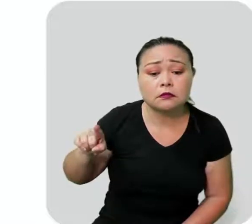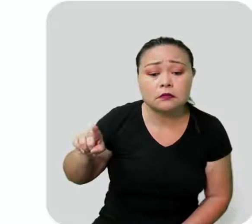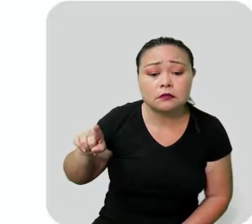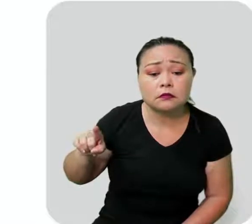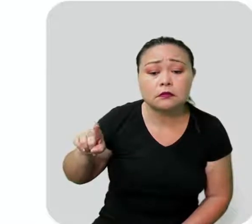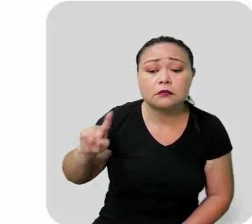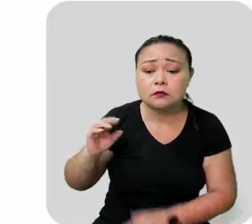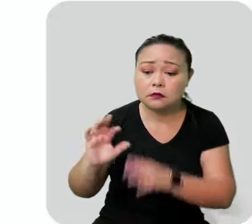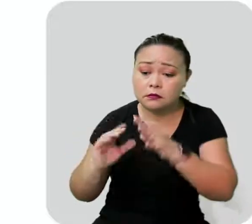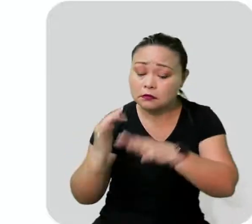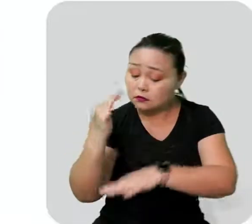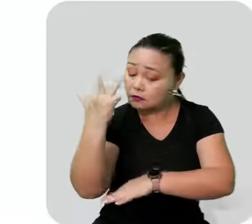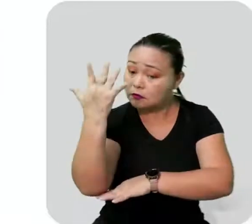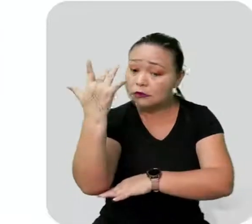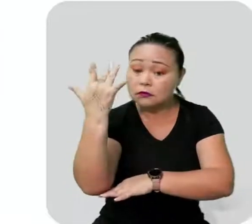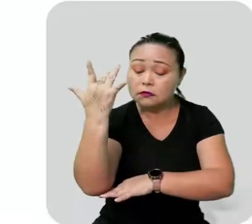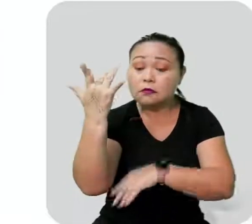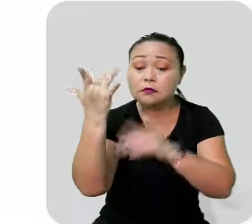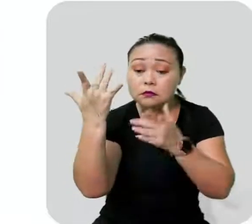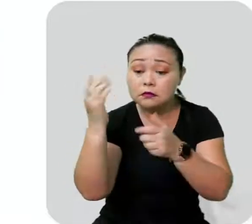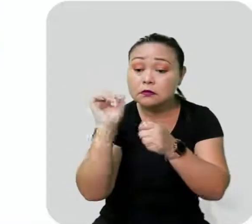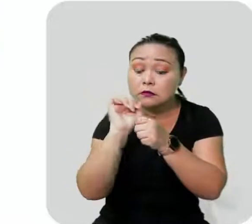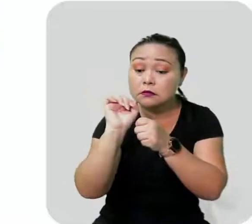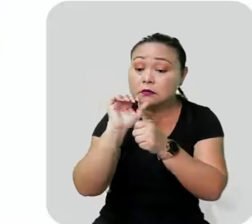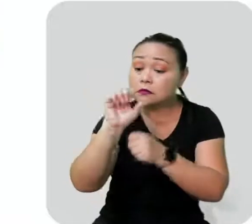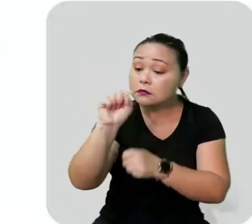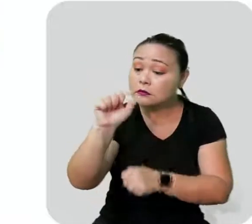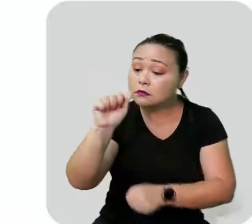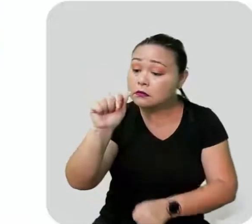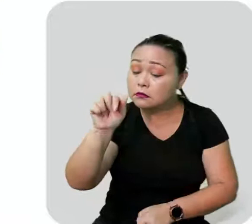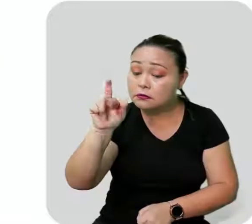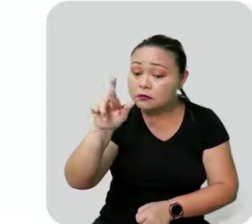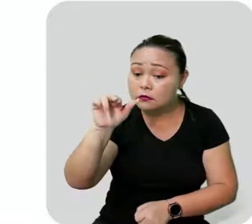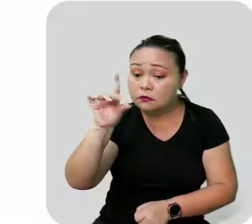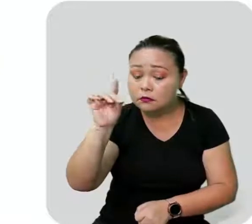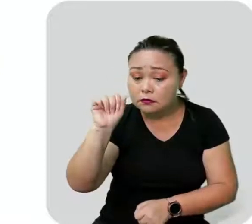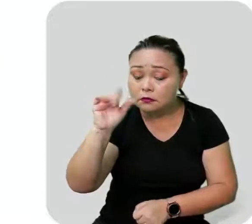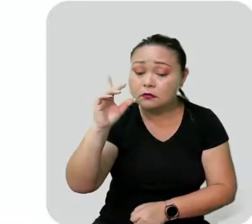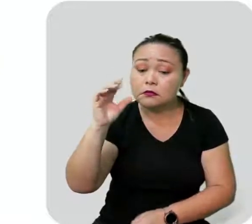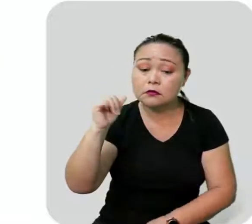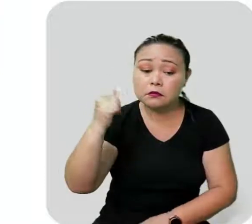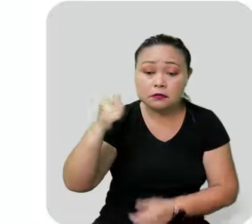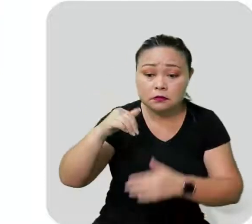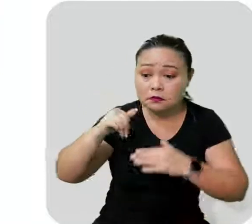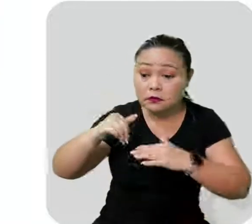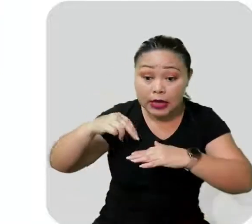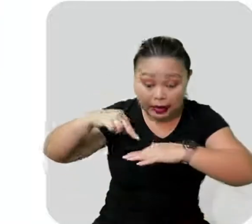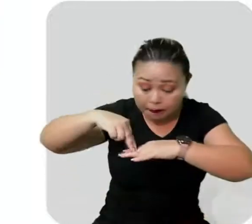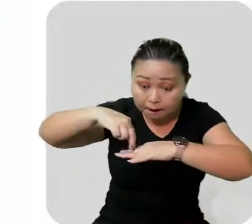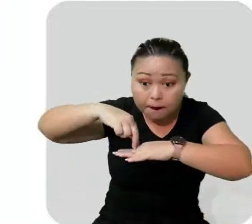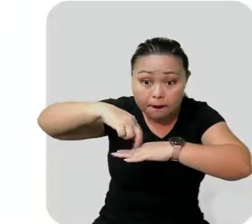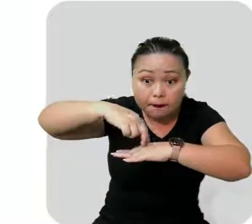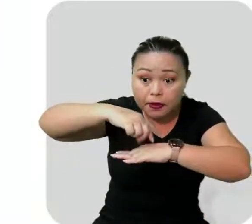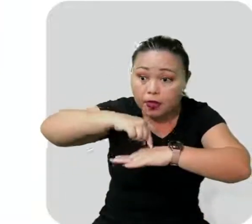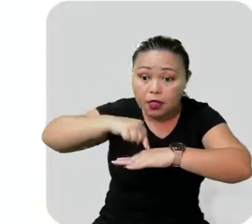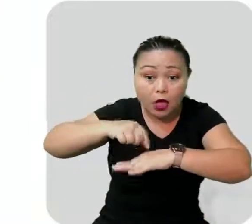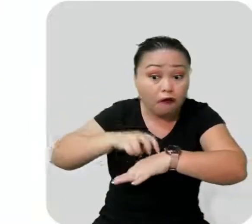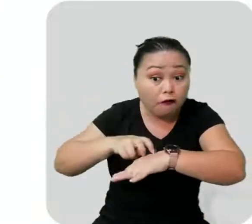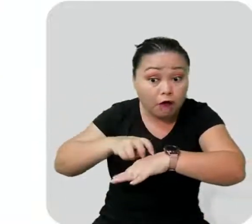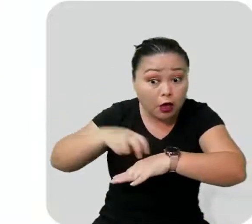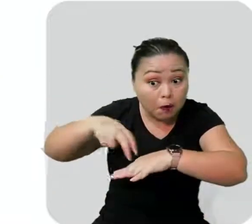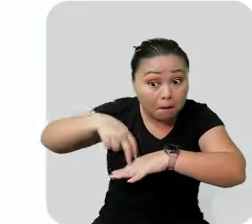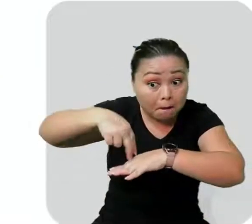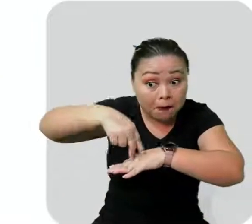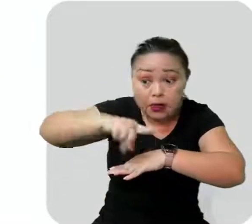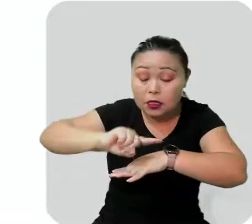essa árvore é água Sagrada ninguém pisa nesse nessa grama aqui ó a coisa incrível e